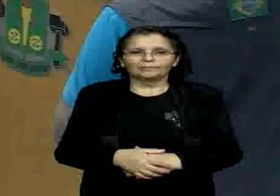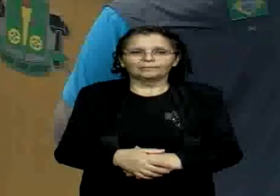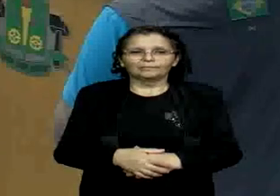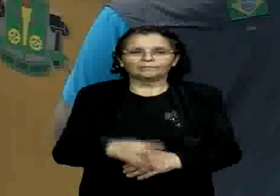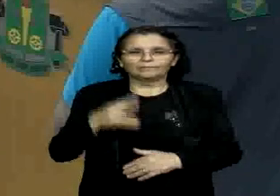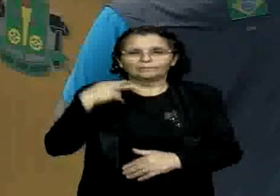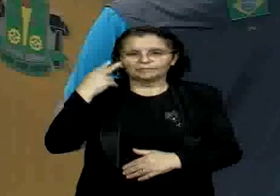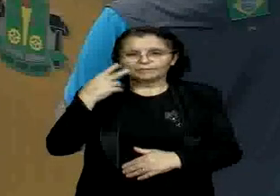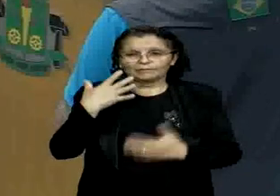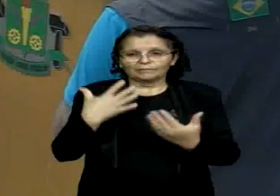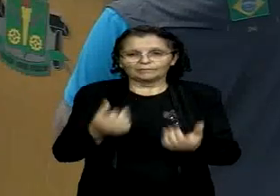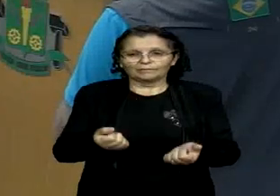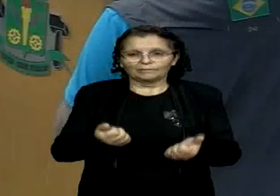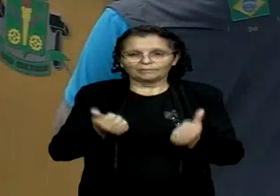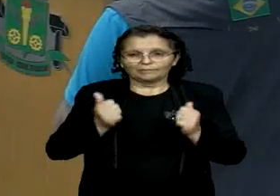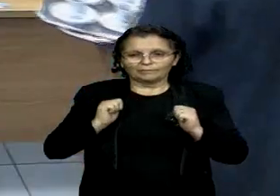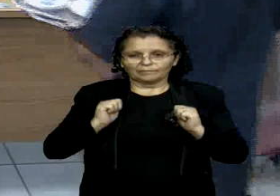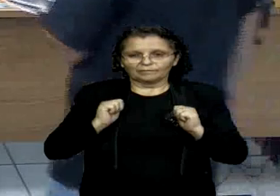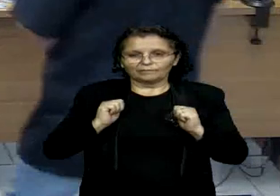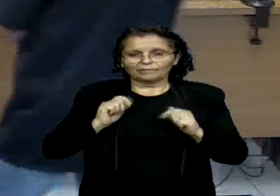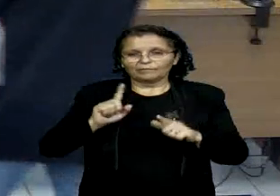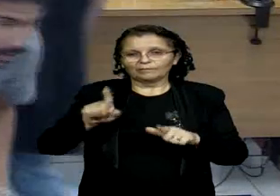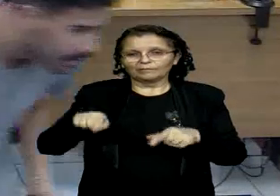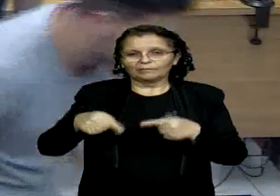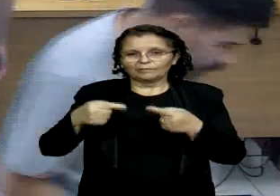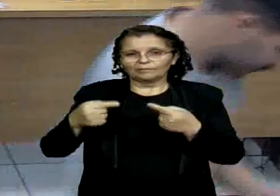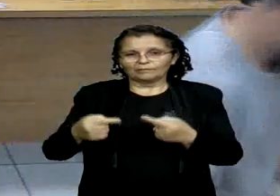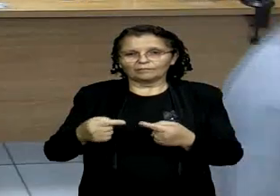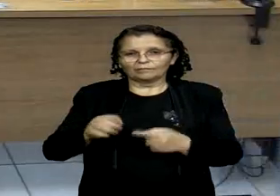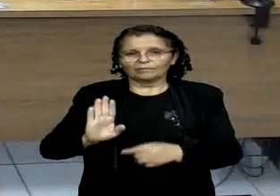Os vereadores favoráveis permaneçam como estão, os